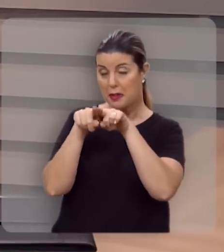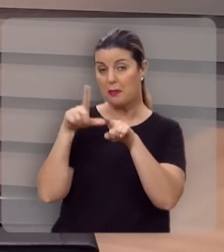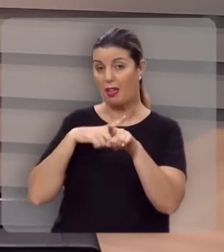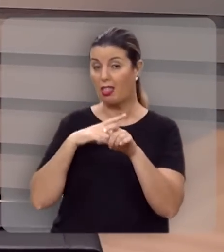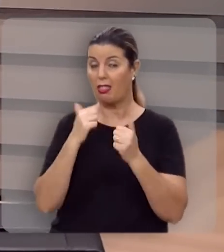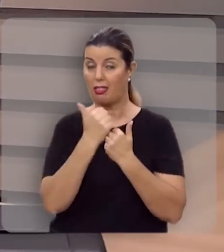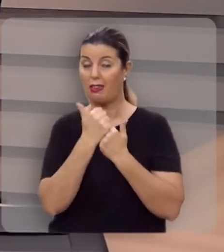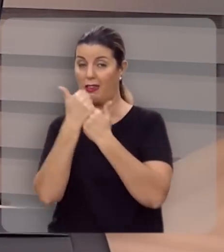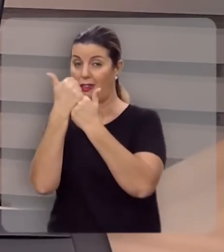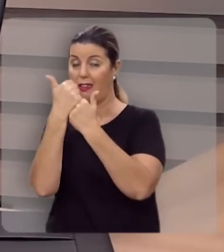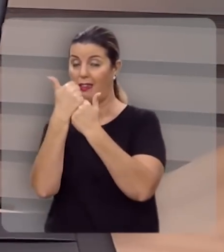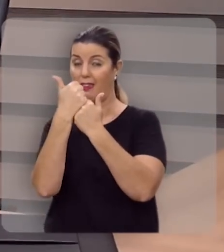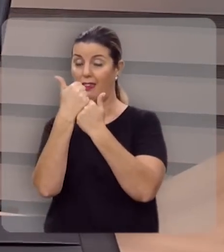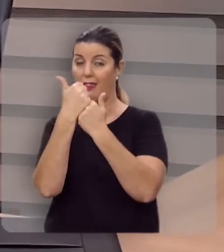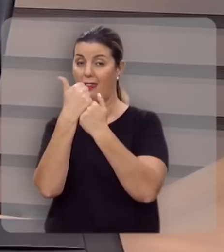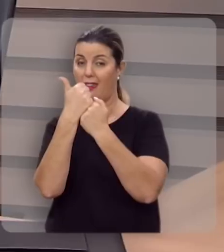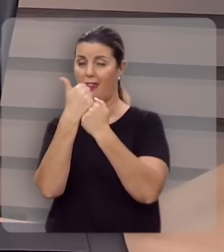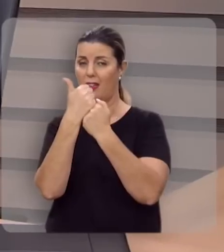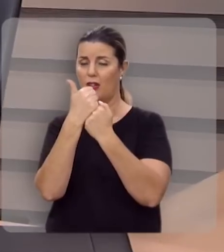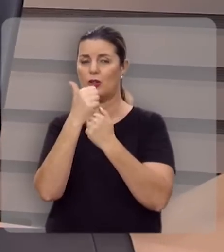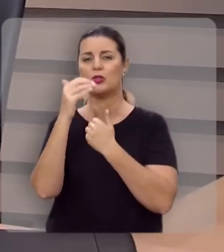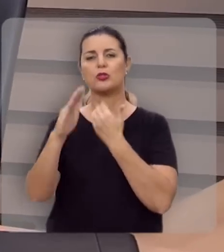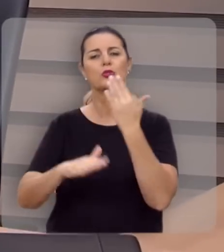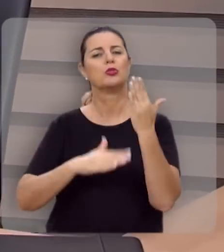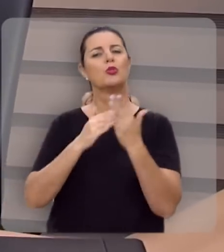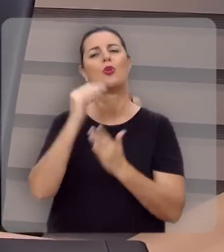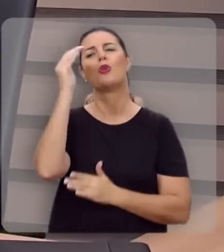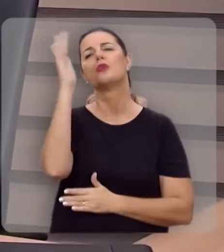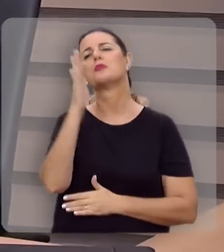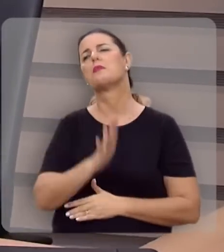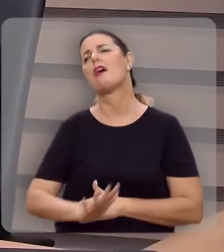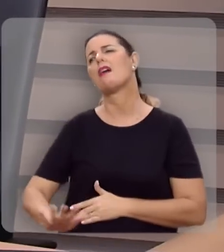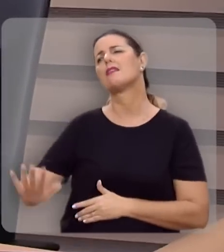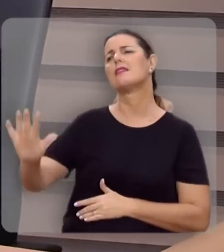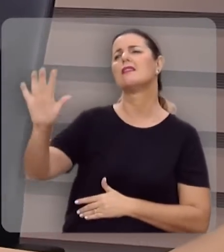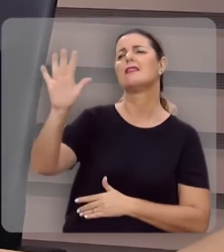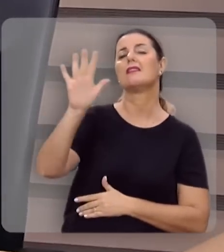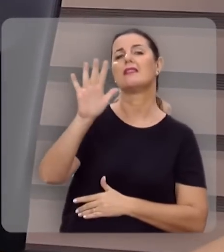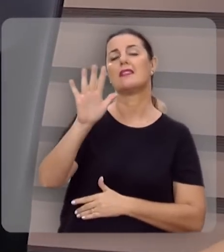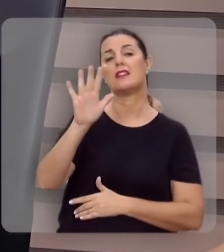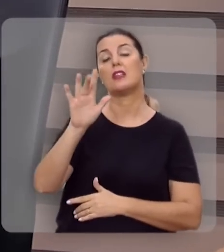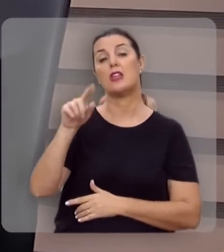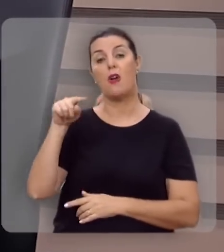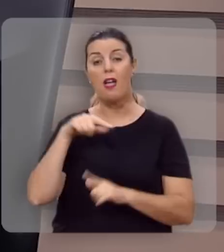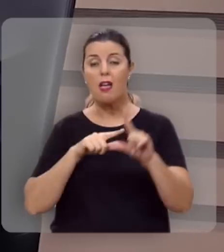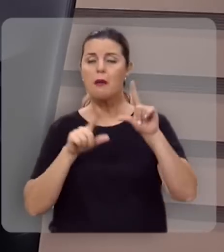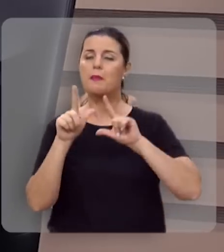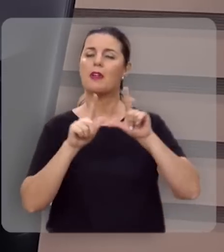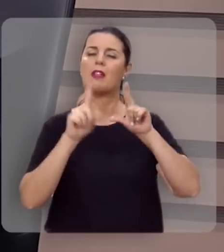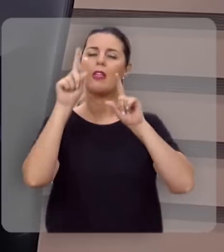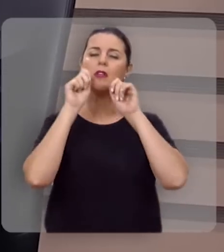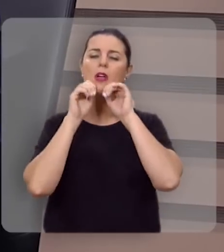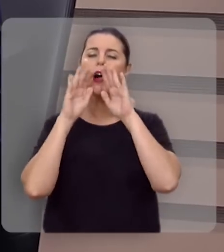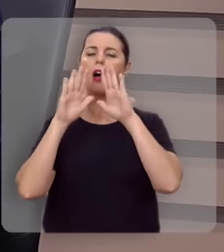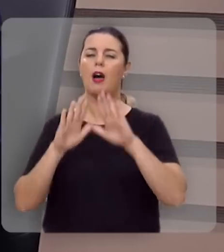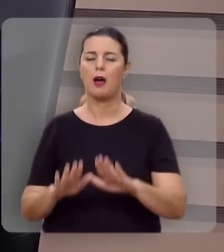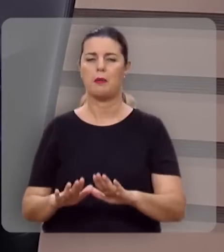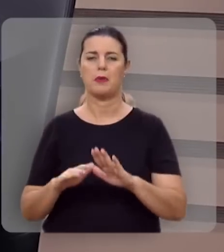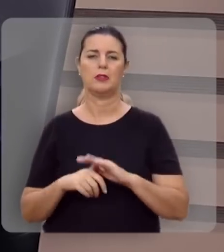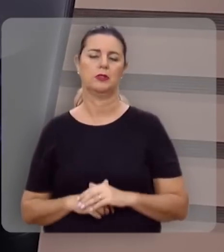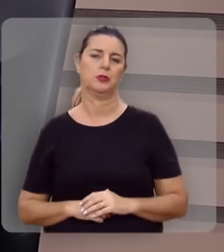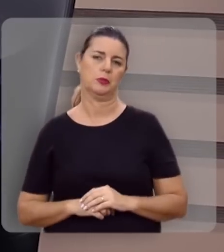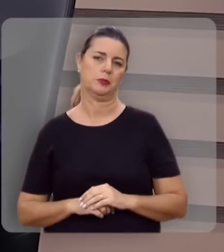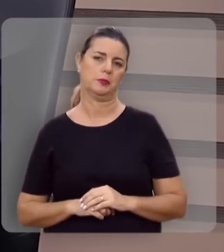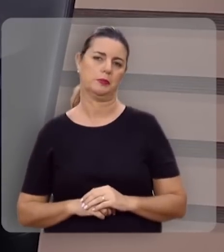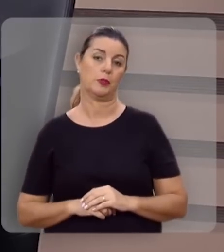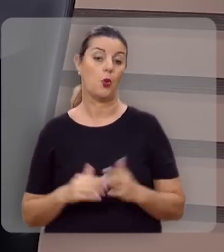têm apoiado em todo o território nacional este programa. Que Deus abençoe e recompense a todos